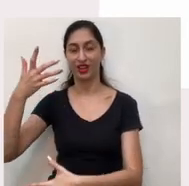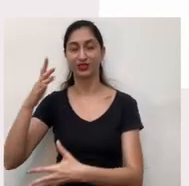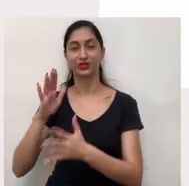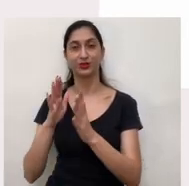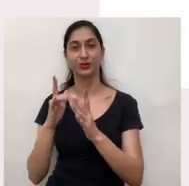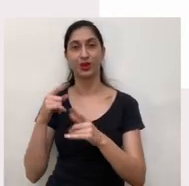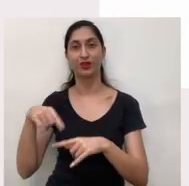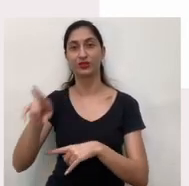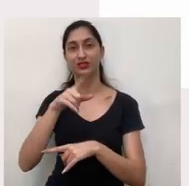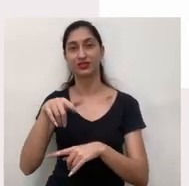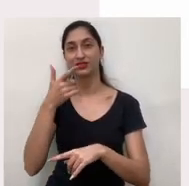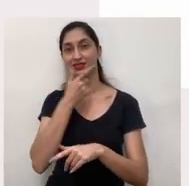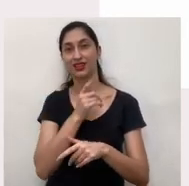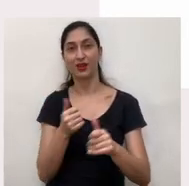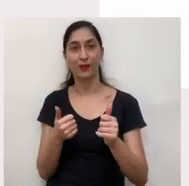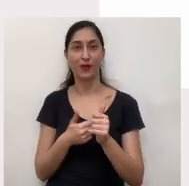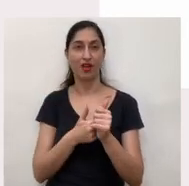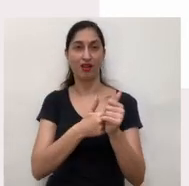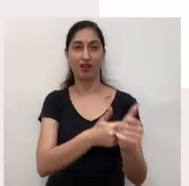né? Então,